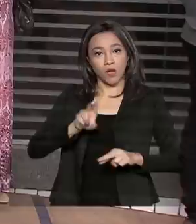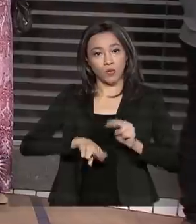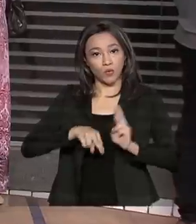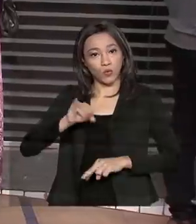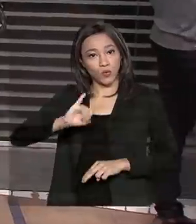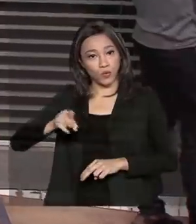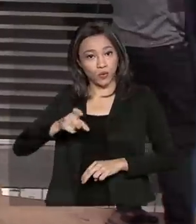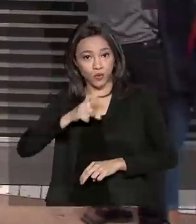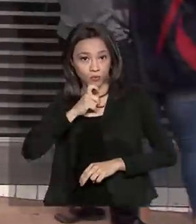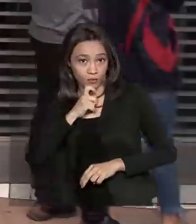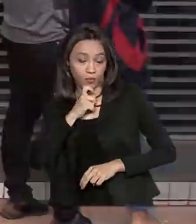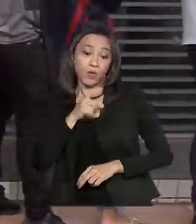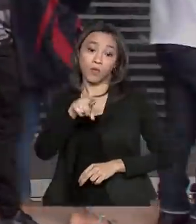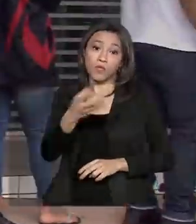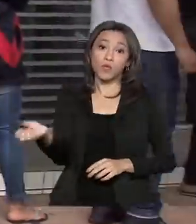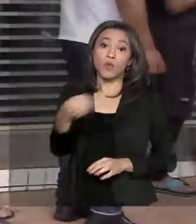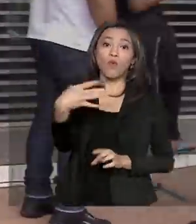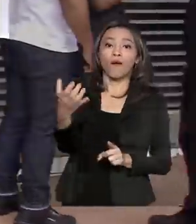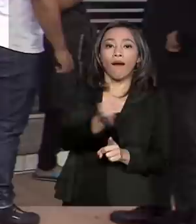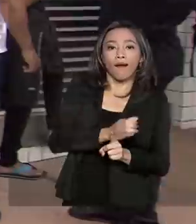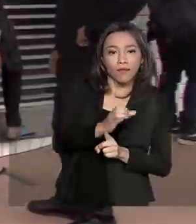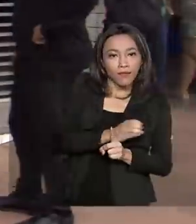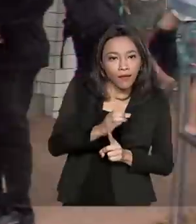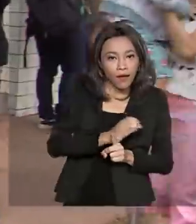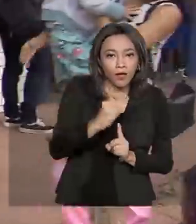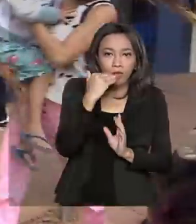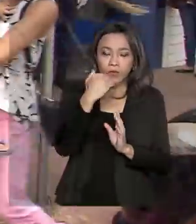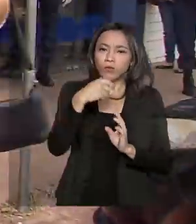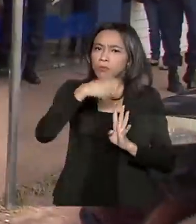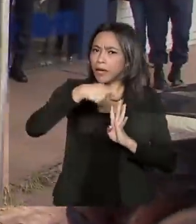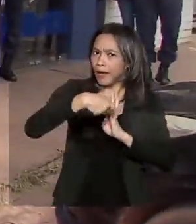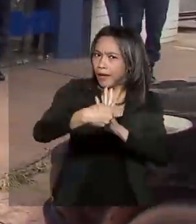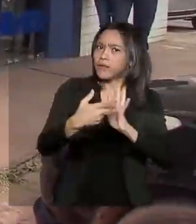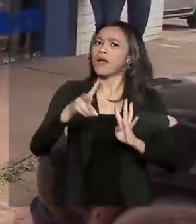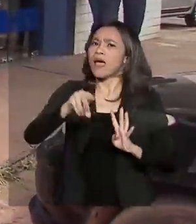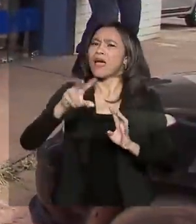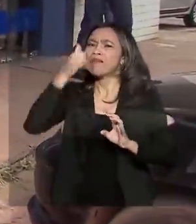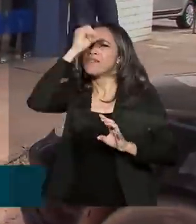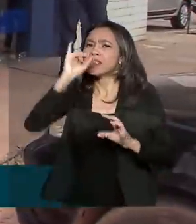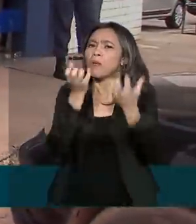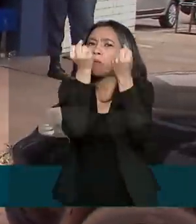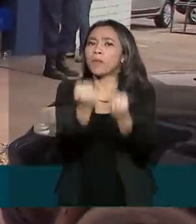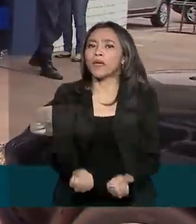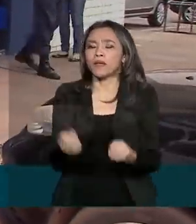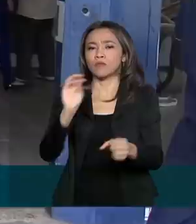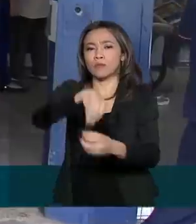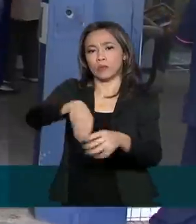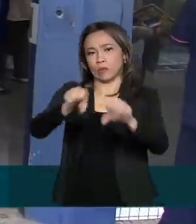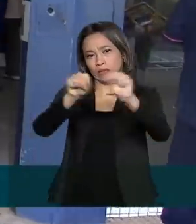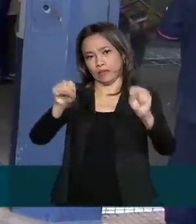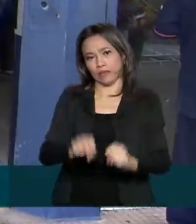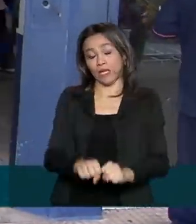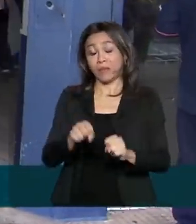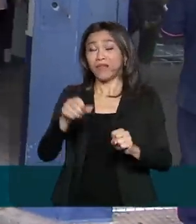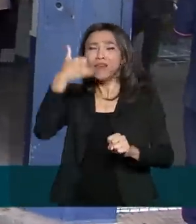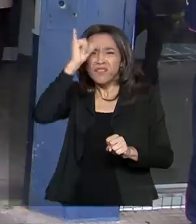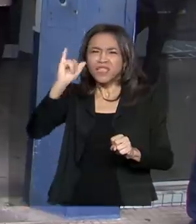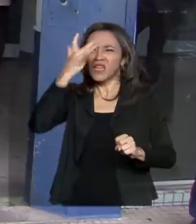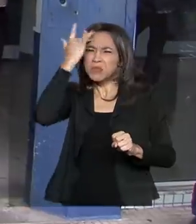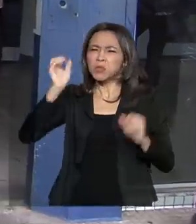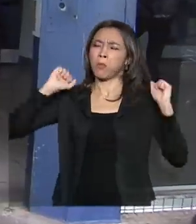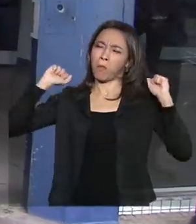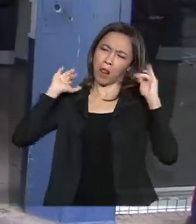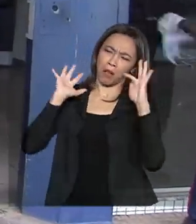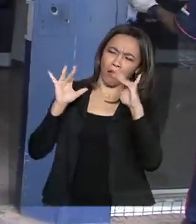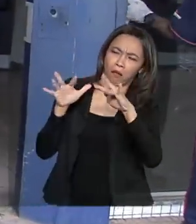julho. Com o novo calendário, a ideia da Caixa é evitar sobrecarga no sistema e aglomerações nos pontos de atendimento.